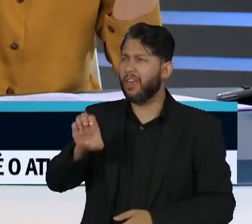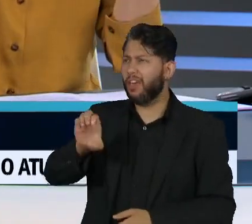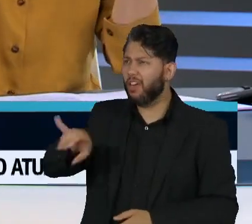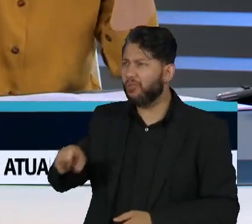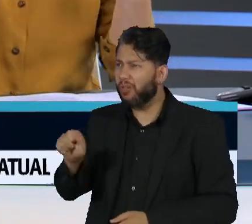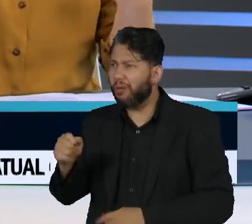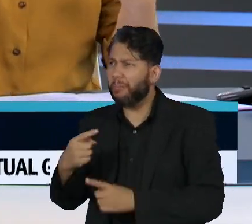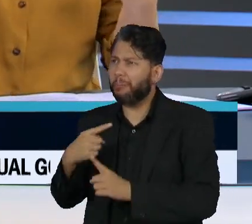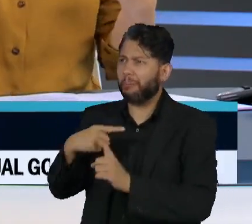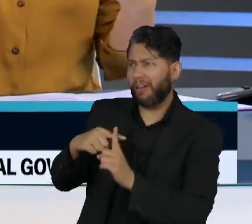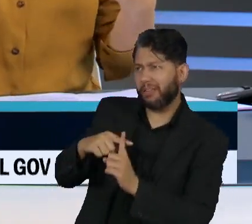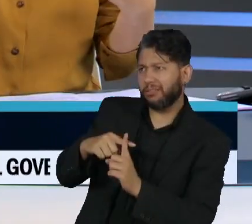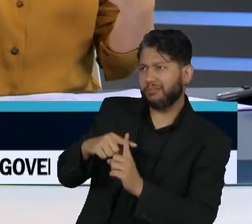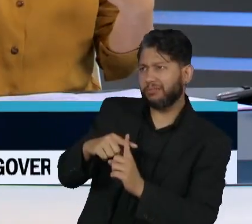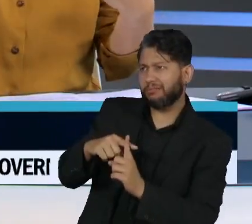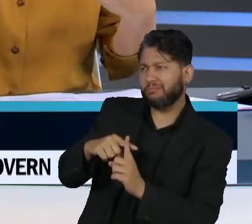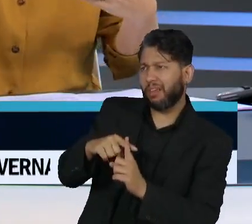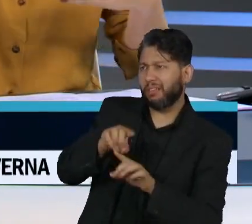pode ajudar